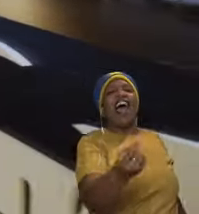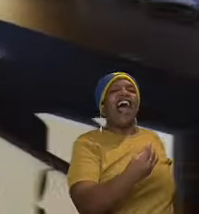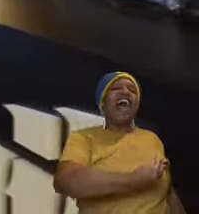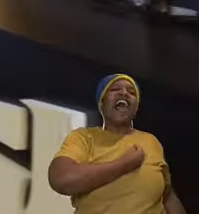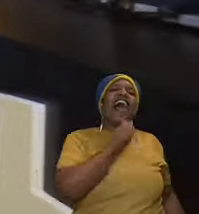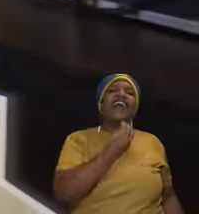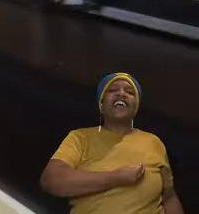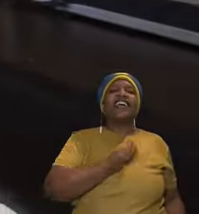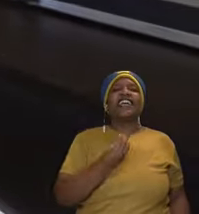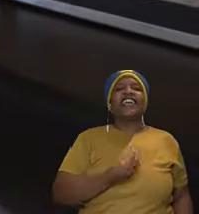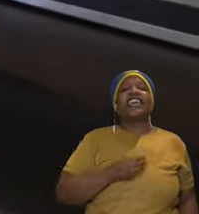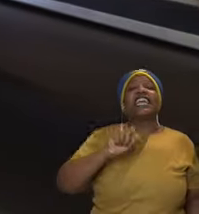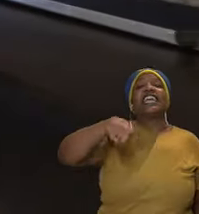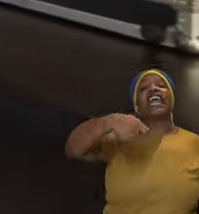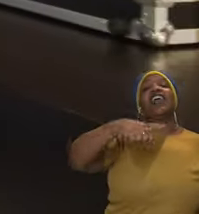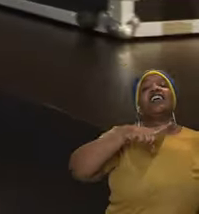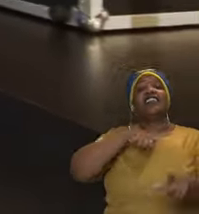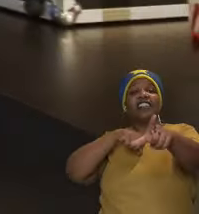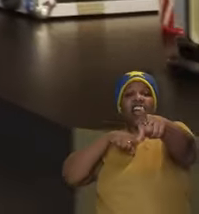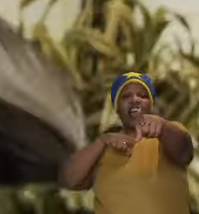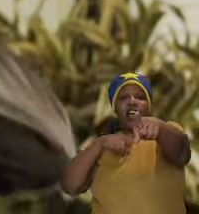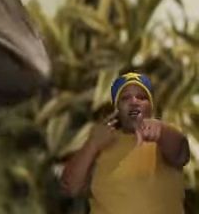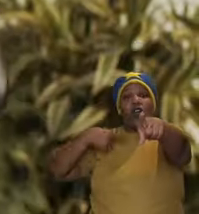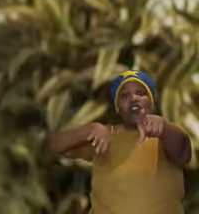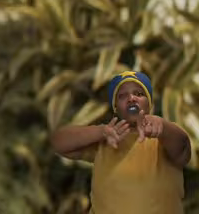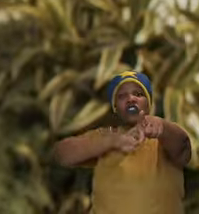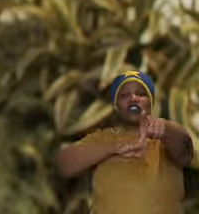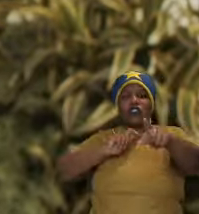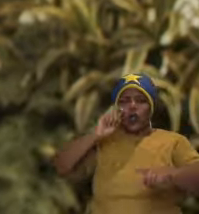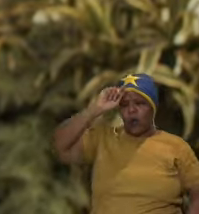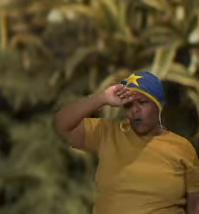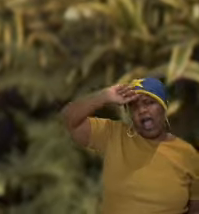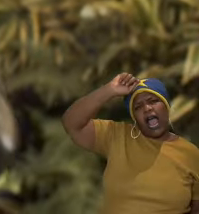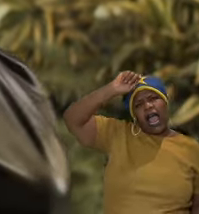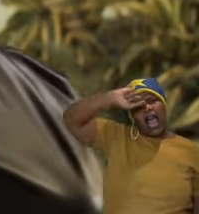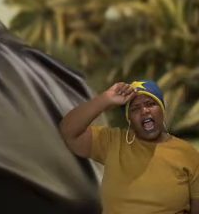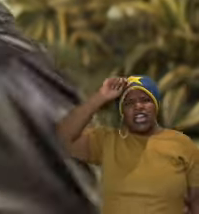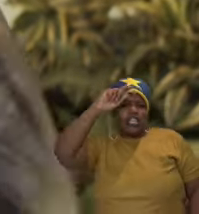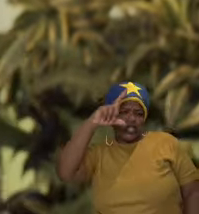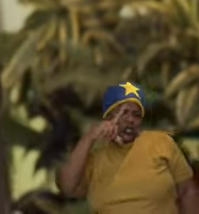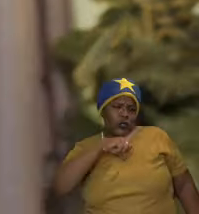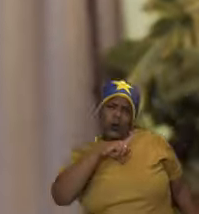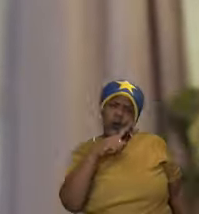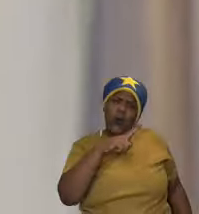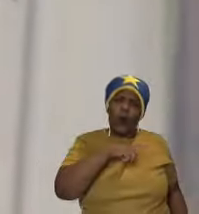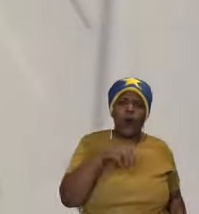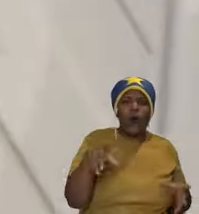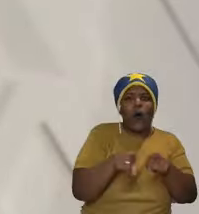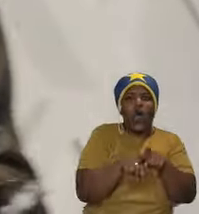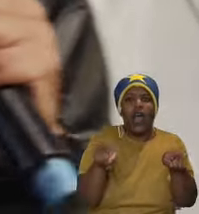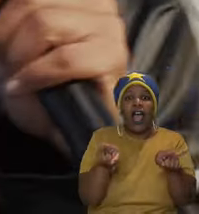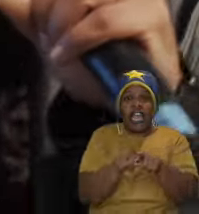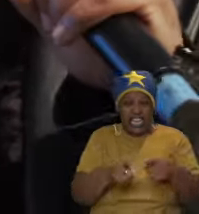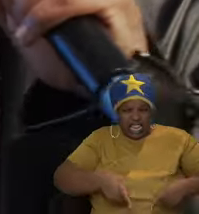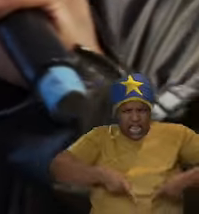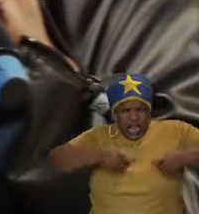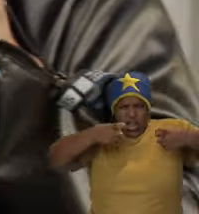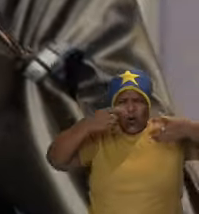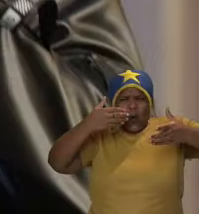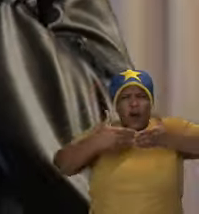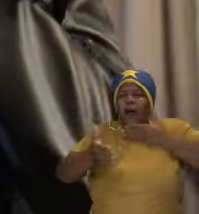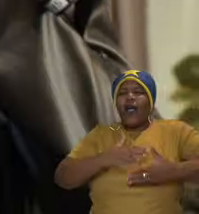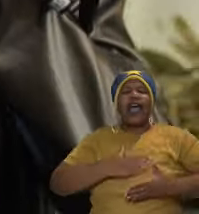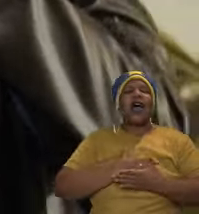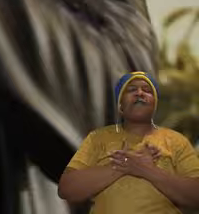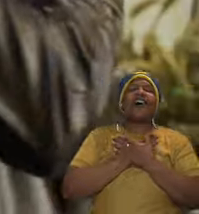Porque tenta é malandragem moderna que dá esse tom no rolê. E em tempos de guerra onde qualquer paixão